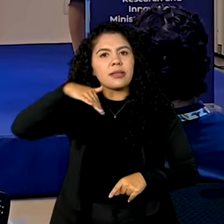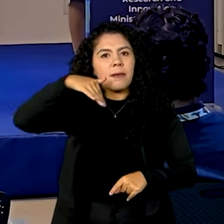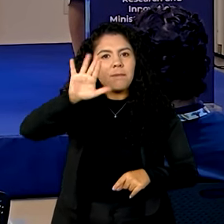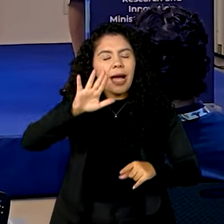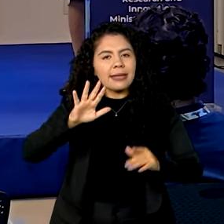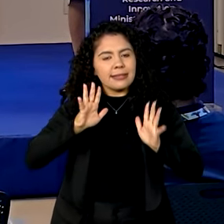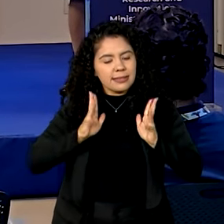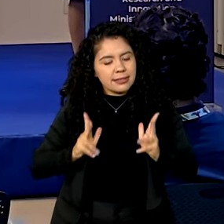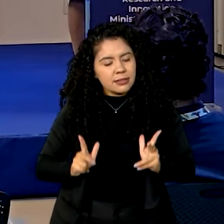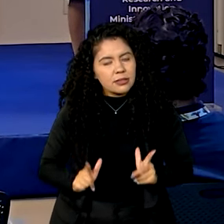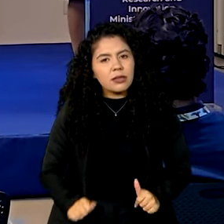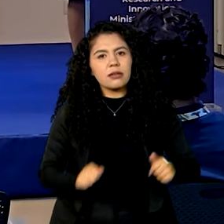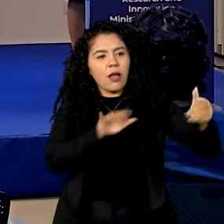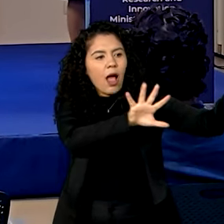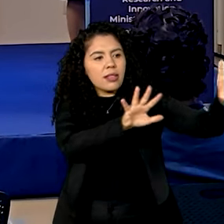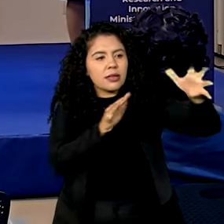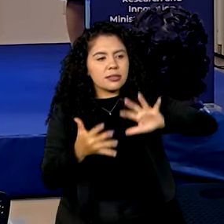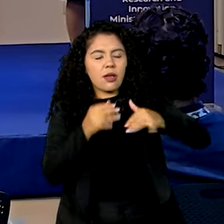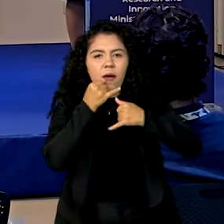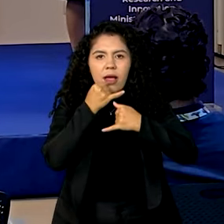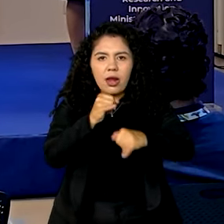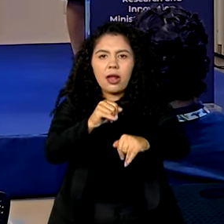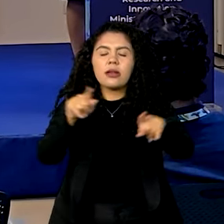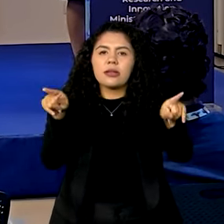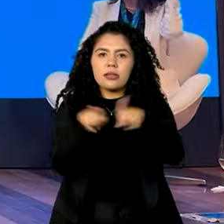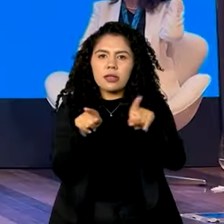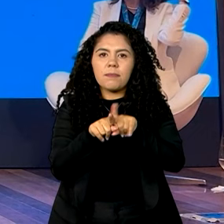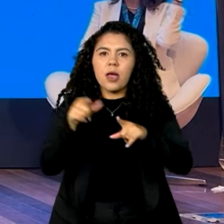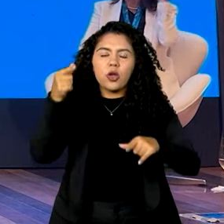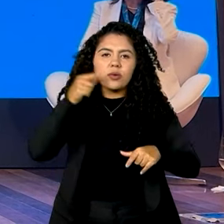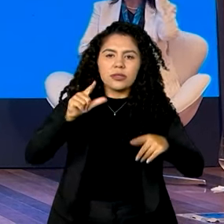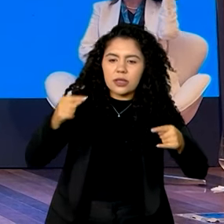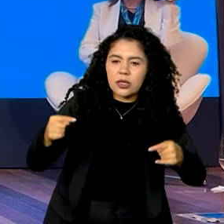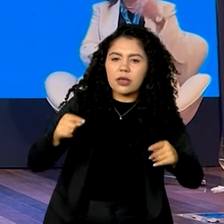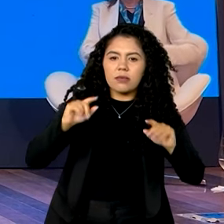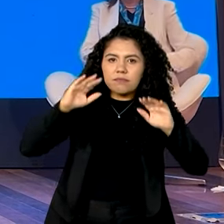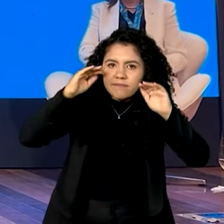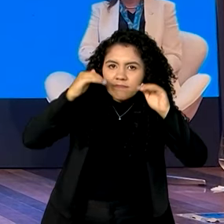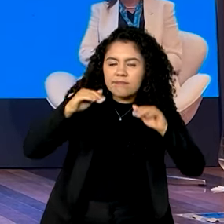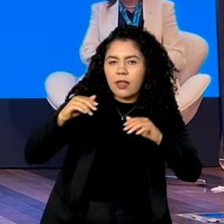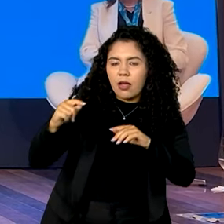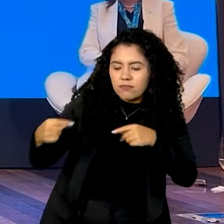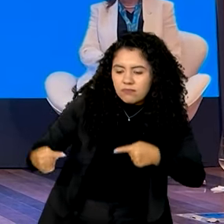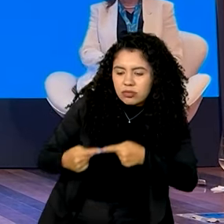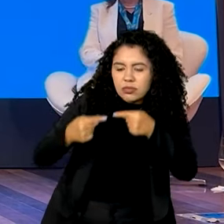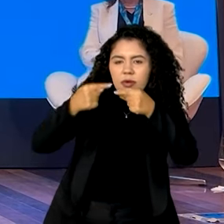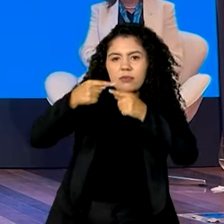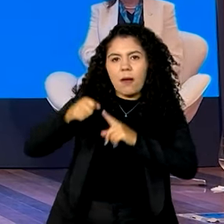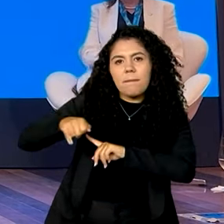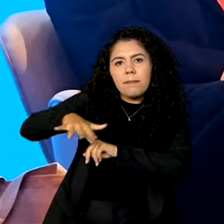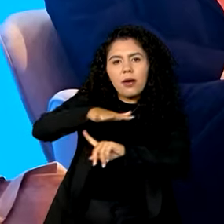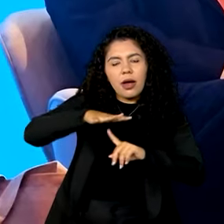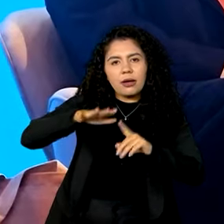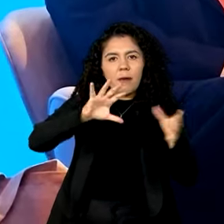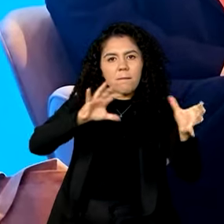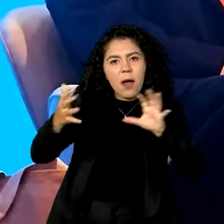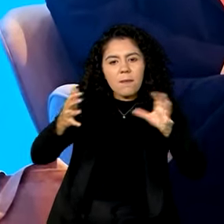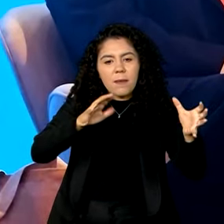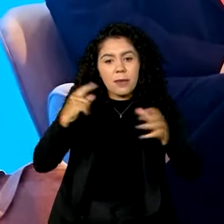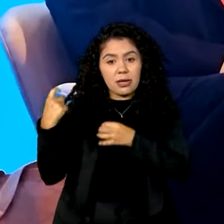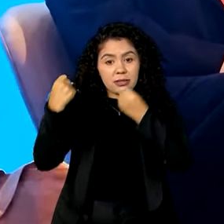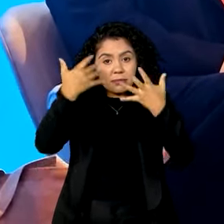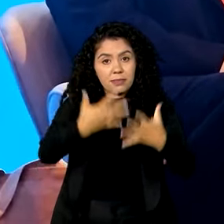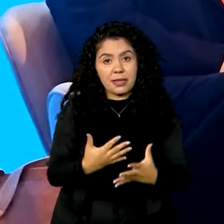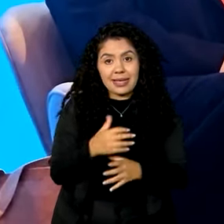renováveis e responder a crises climáticas de saúde. dos 15 grupos de trabalho do G20, 12